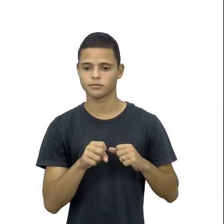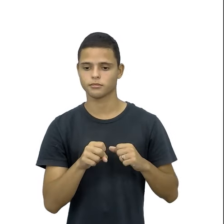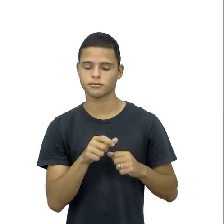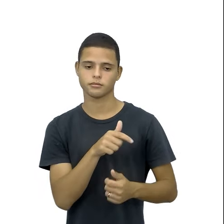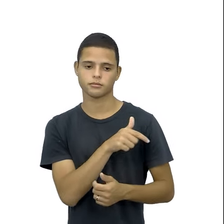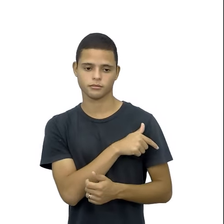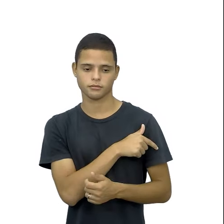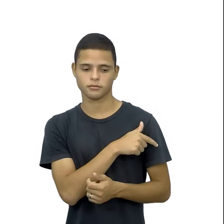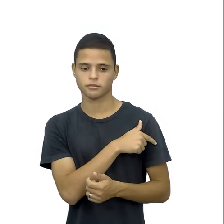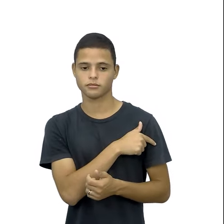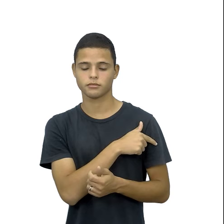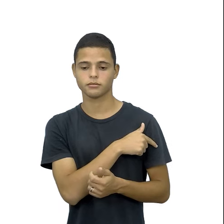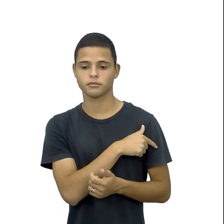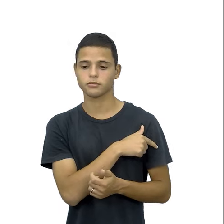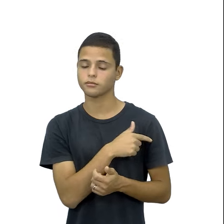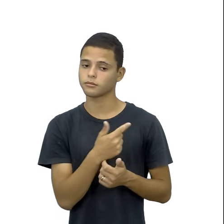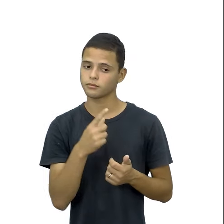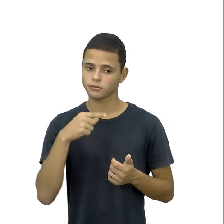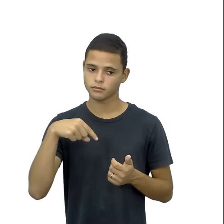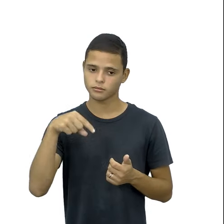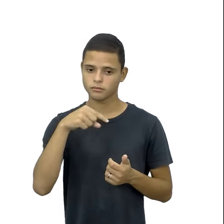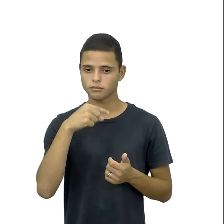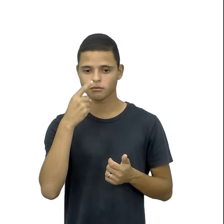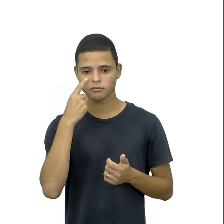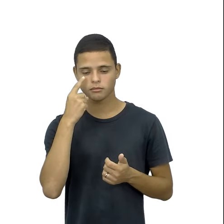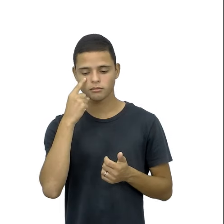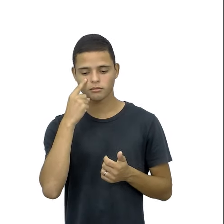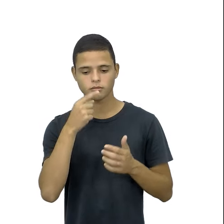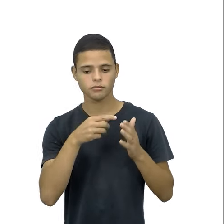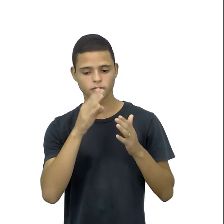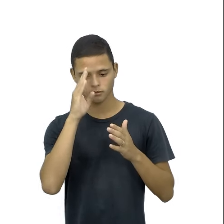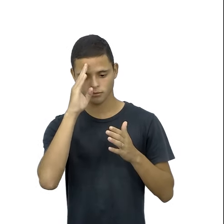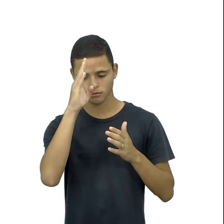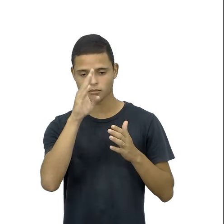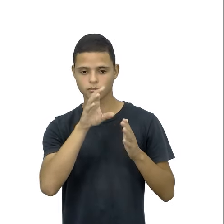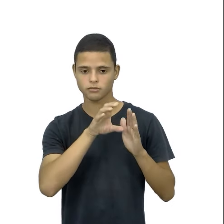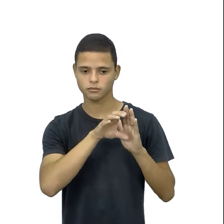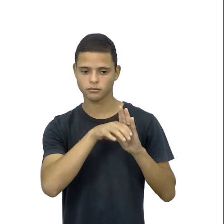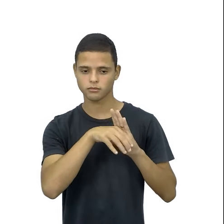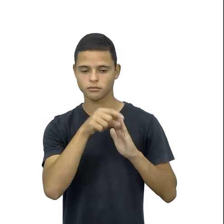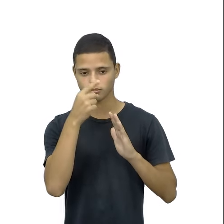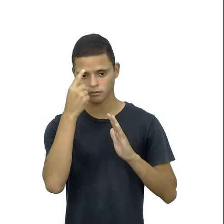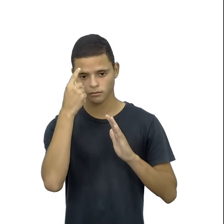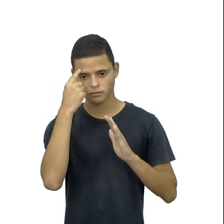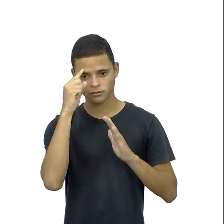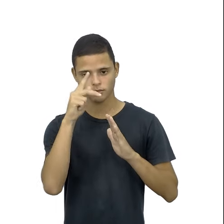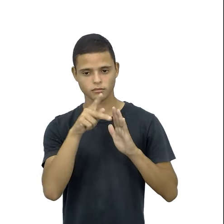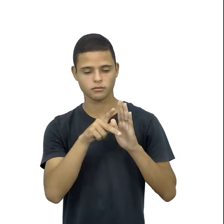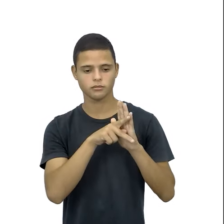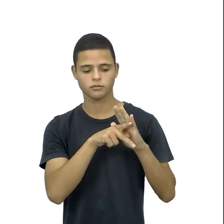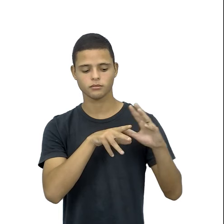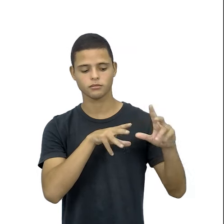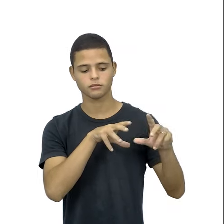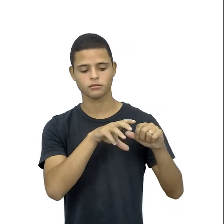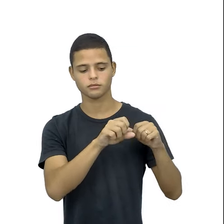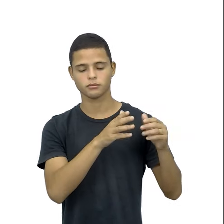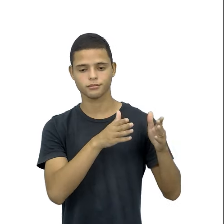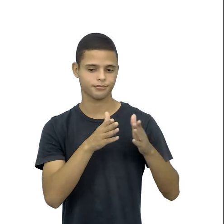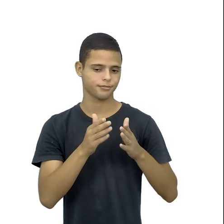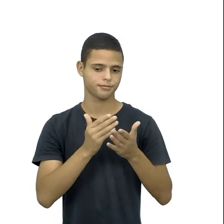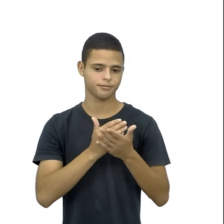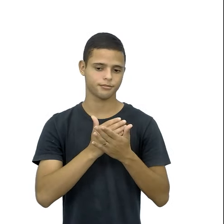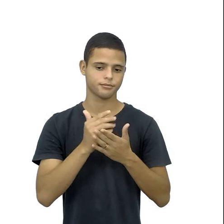7º ano. Então, revisitamos os principais conceitos e ideias discutidos na formação de etapa, que foi aquele